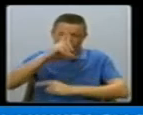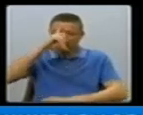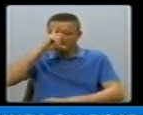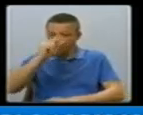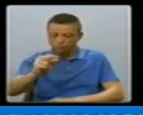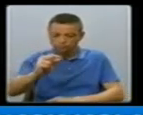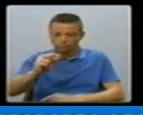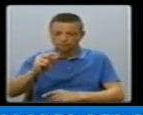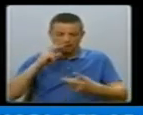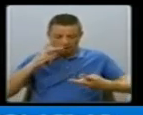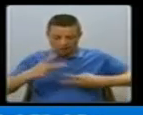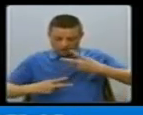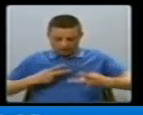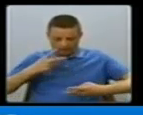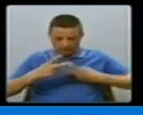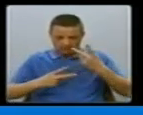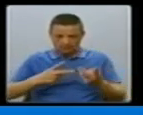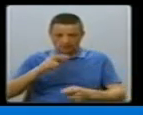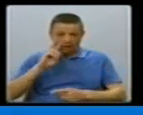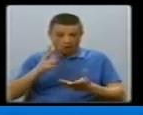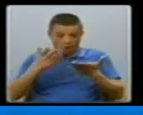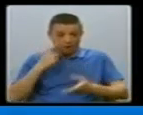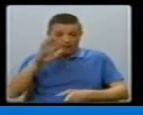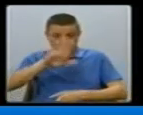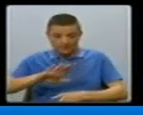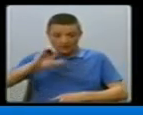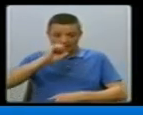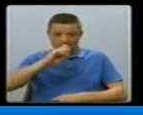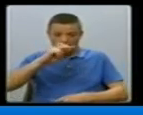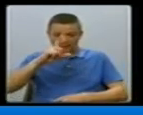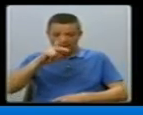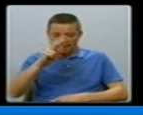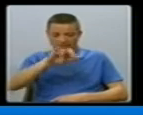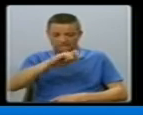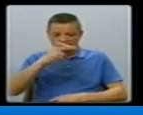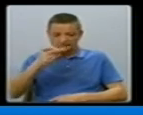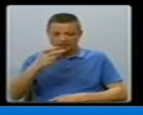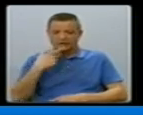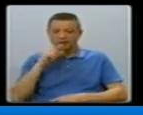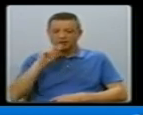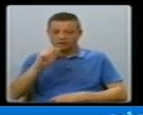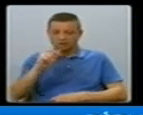para analisar esta galáxia que nós estamos a ver nesta imagem, neste quadradinho, que tem o nome de